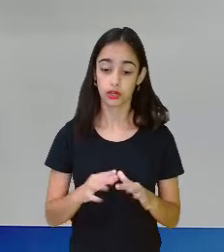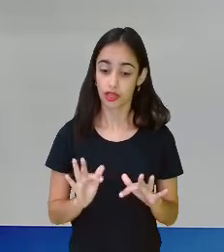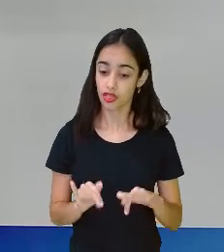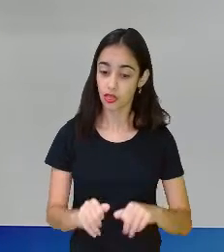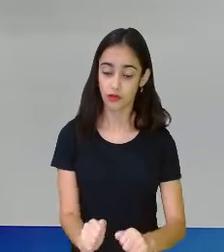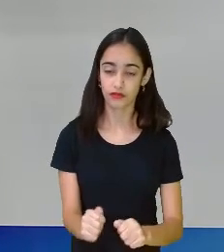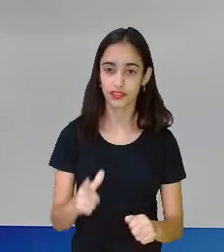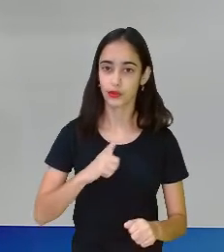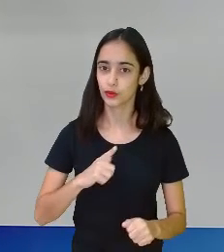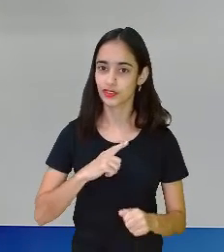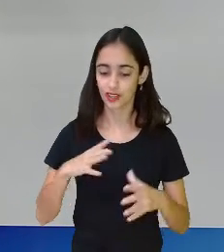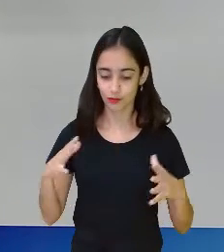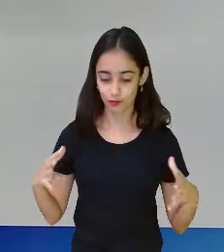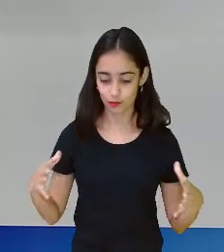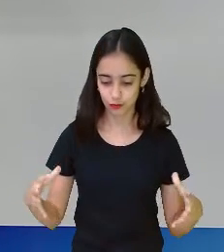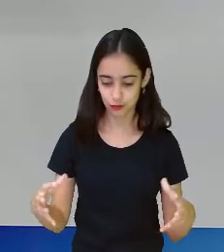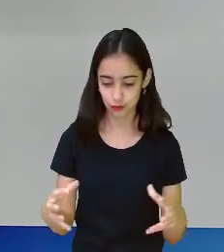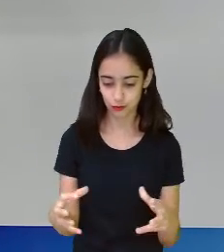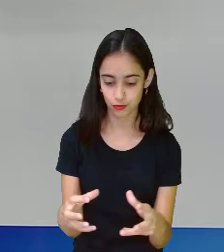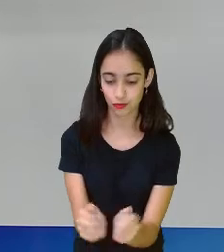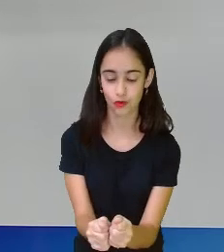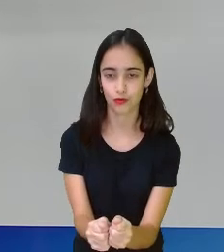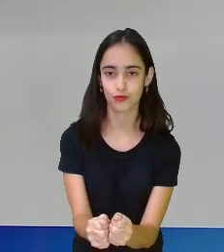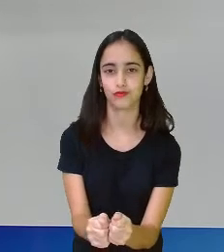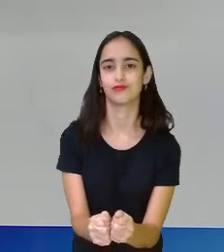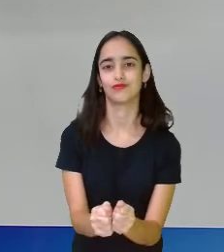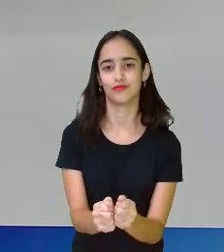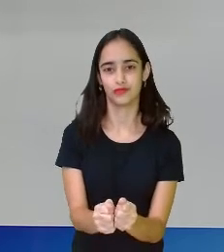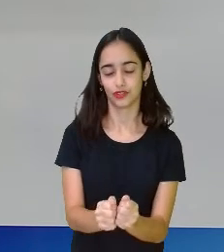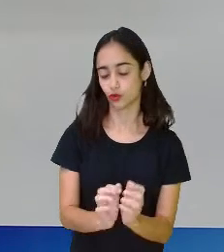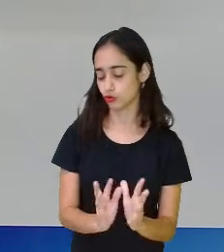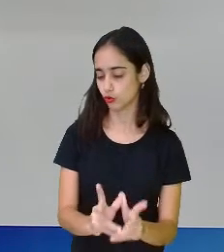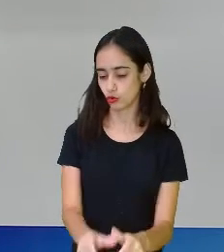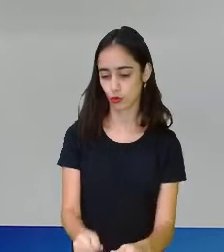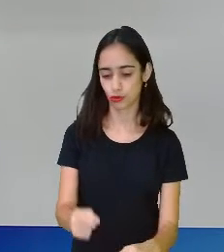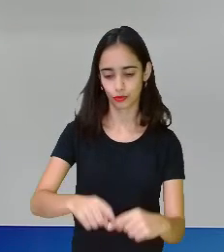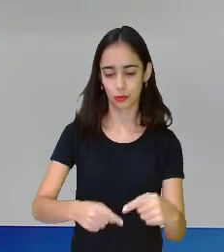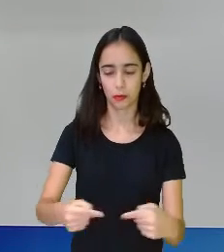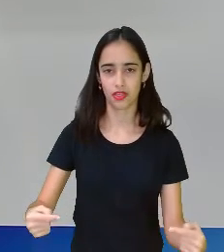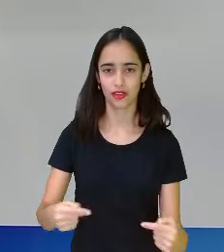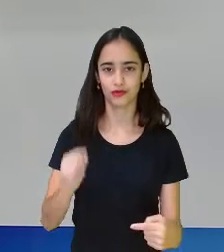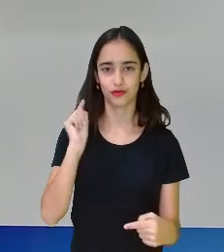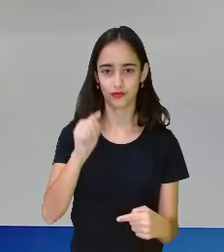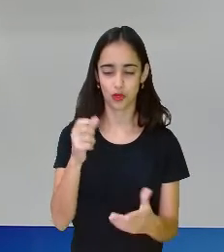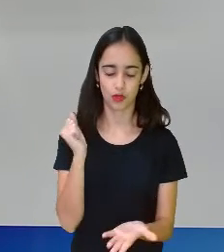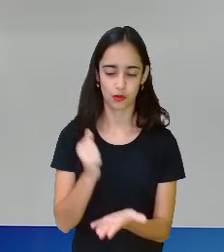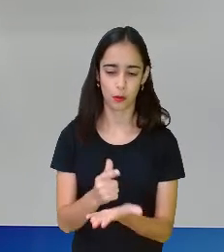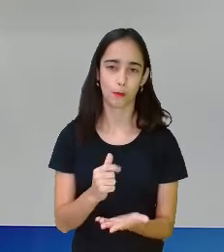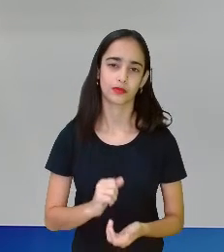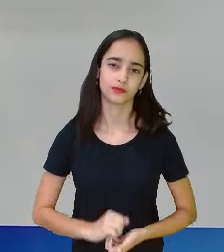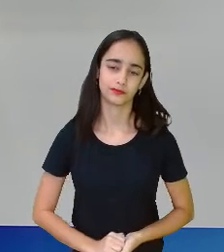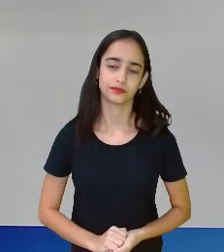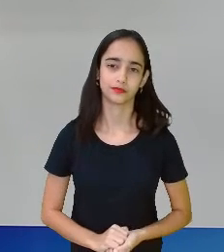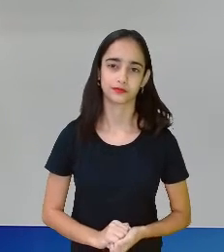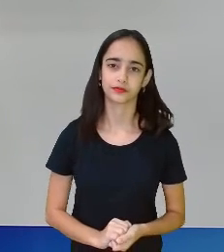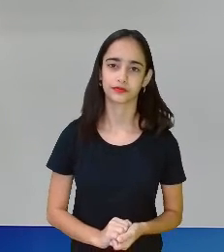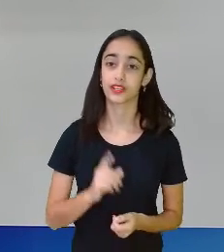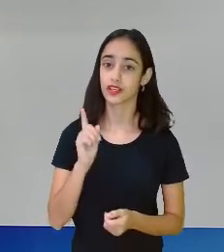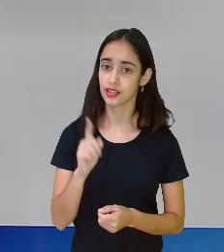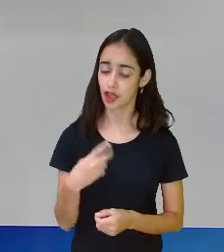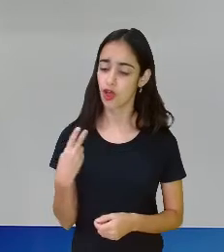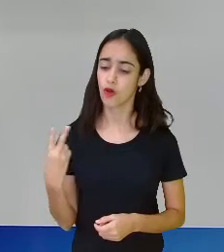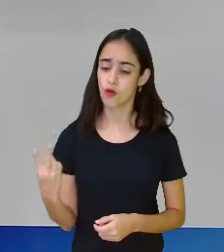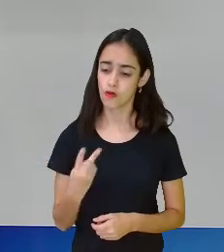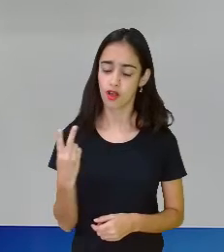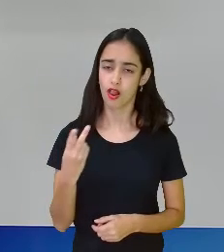vai reunir, vai juntar o valor de todos os produtos que você comprou e será o valor que